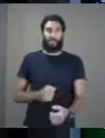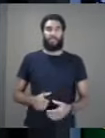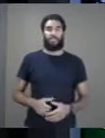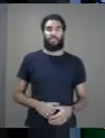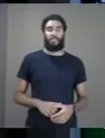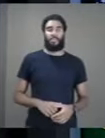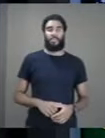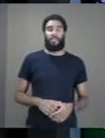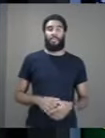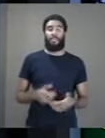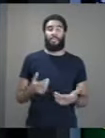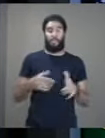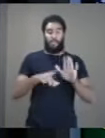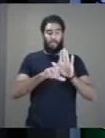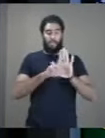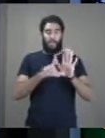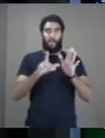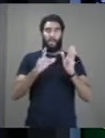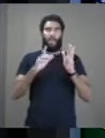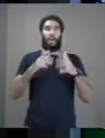Humanizada, uma lei